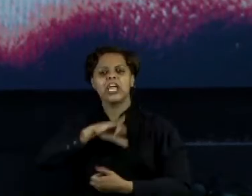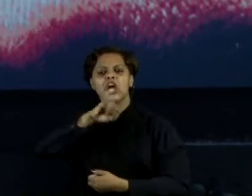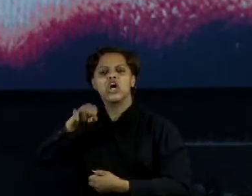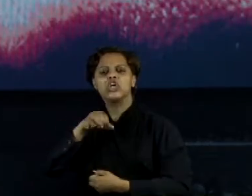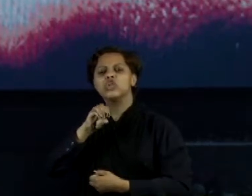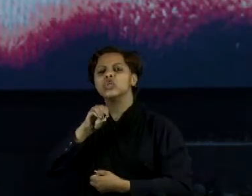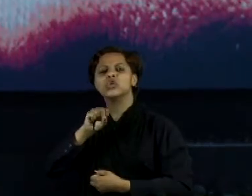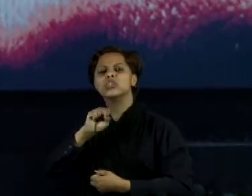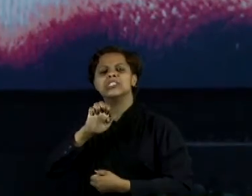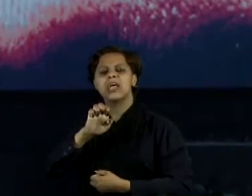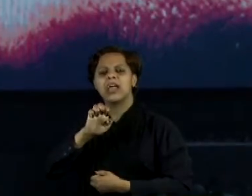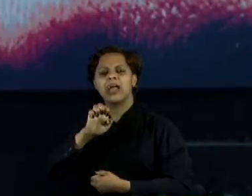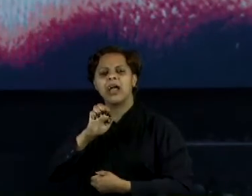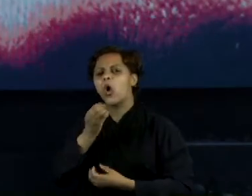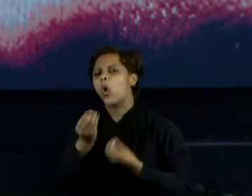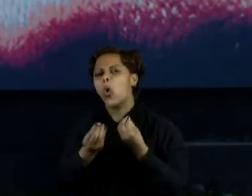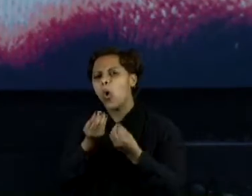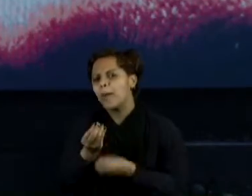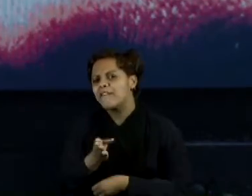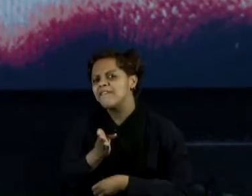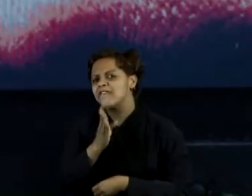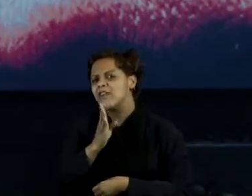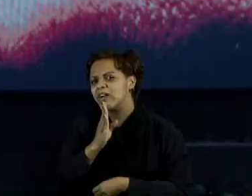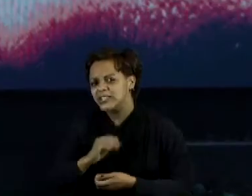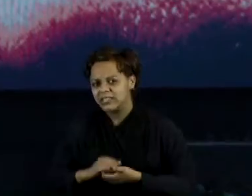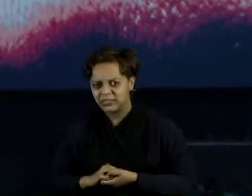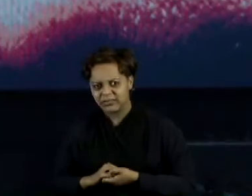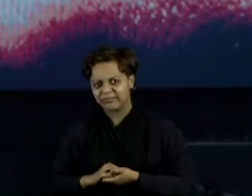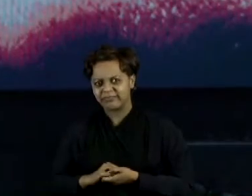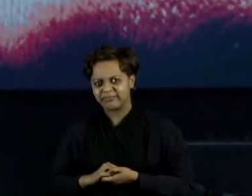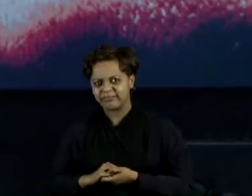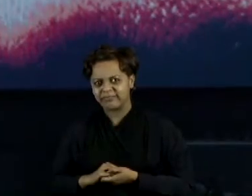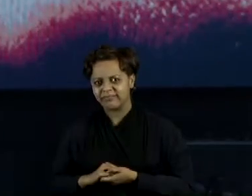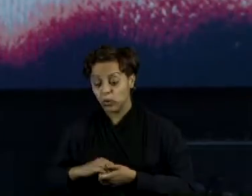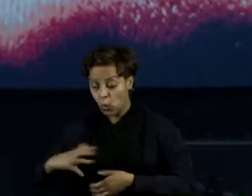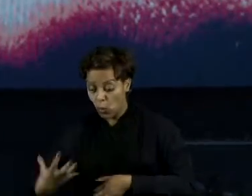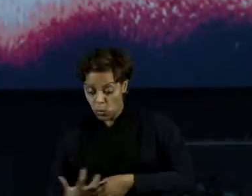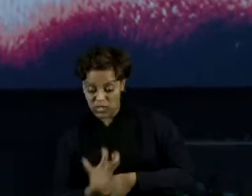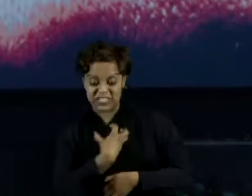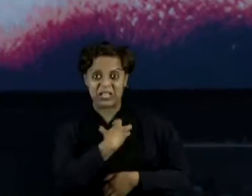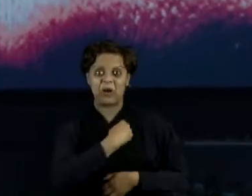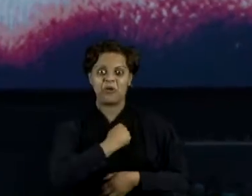foi conhecido como Safenat-Paneia, o salvador do mundo.